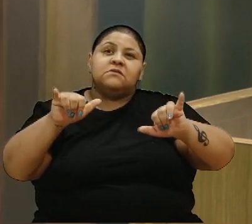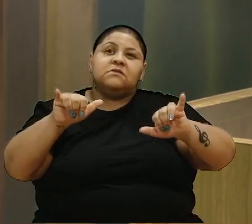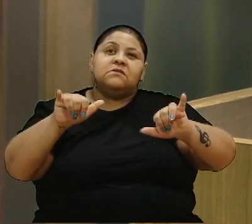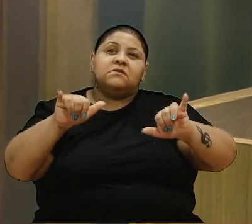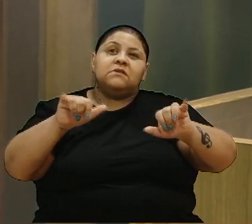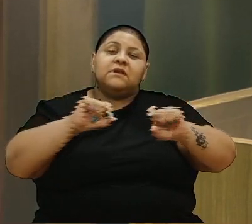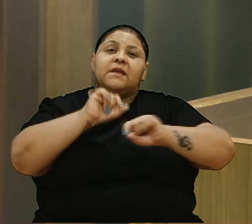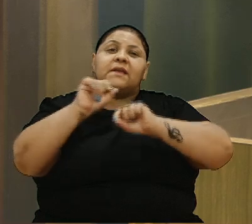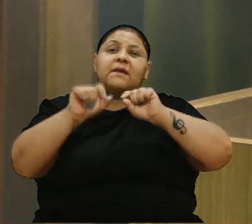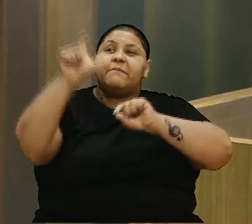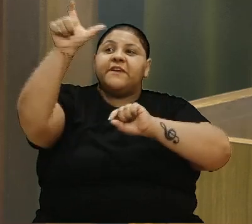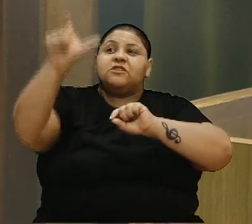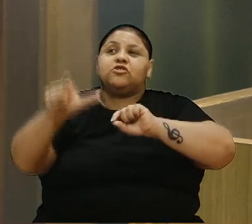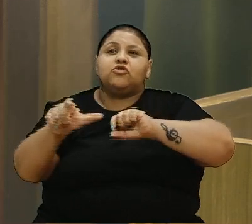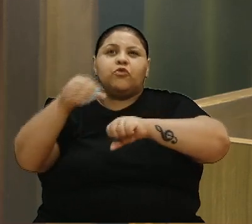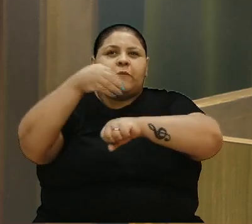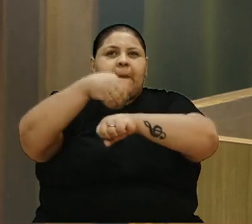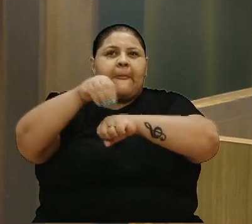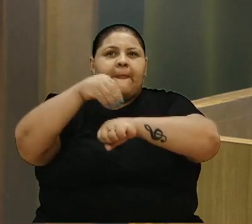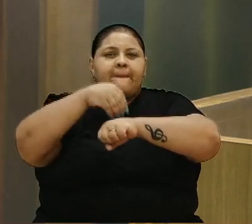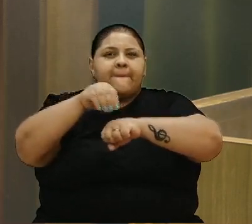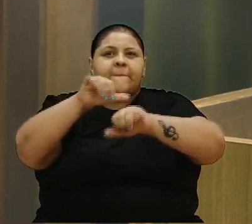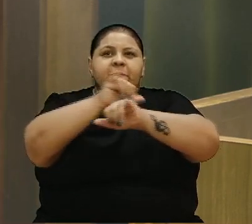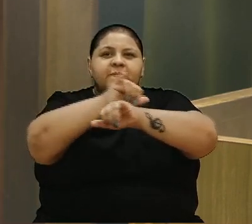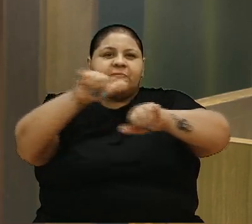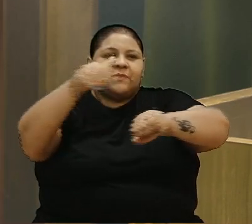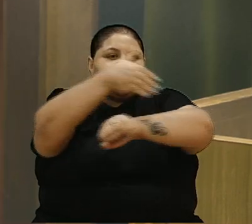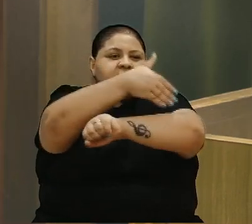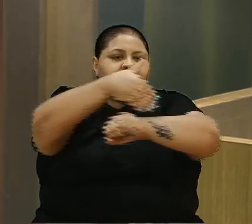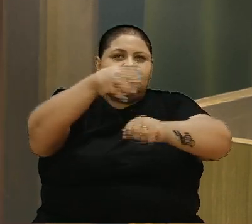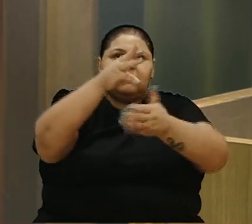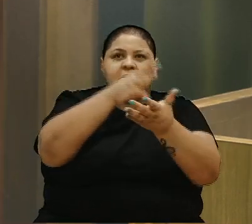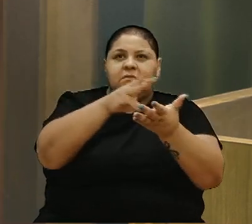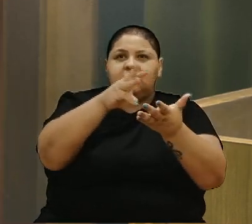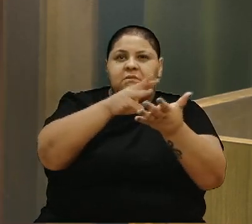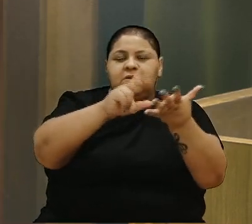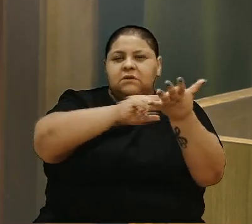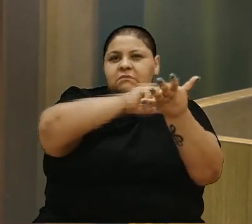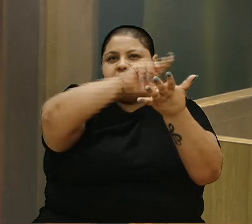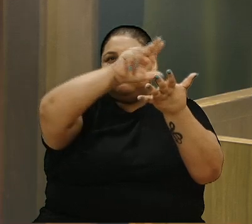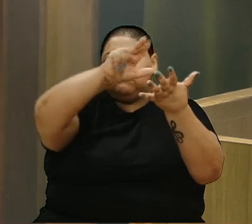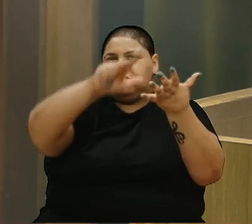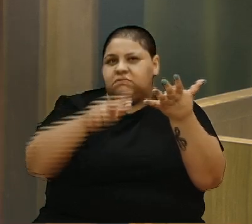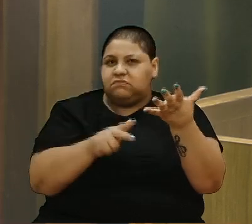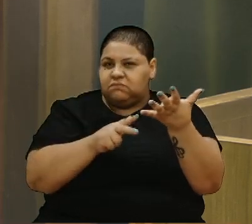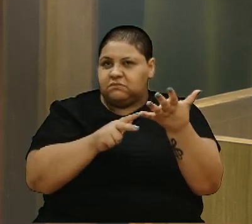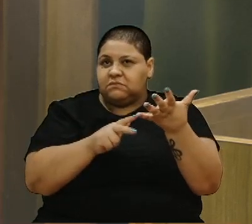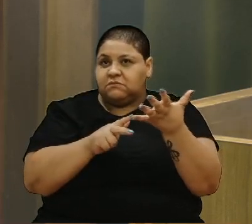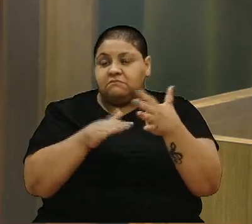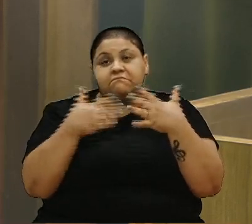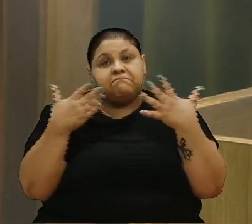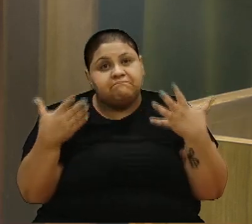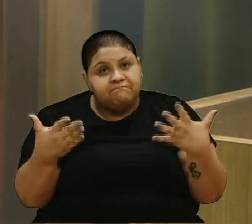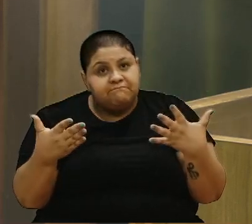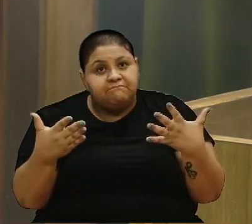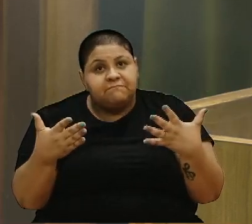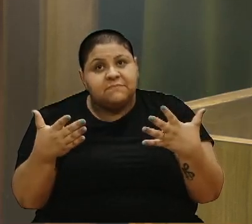de indicação. Dados esses de endereço, WhatsApp, etc, etc. Gente,